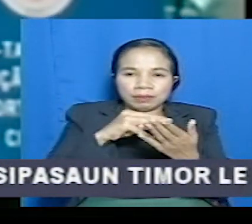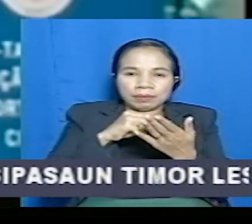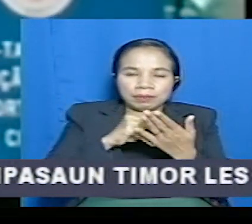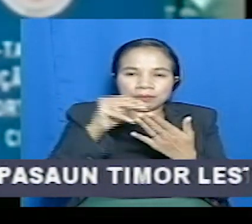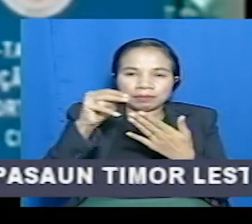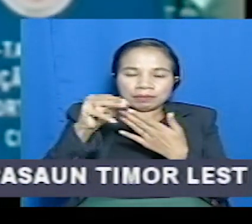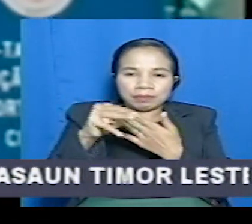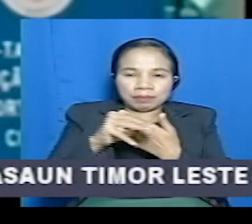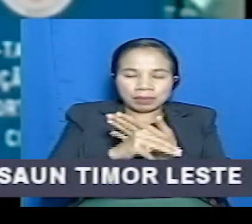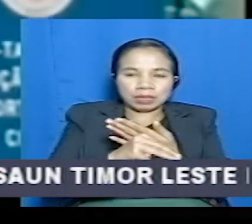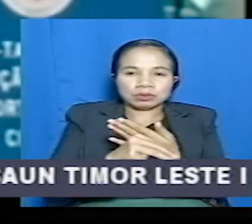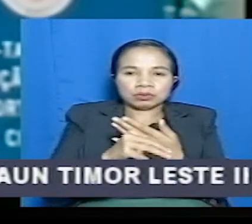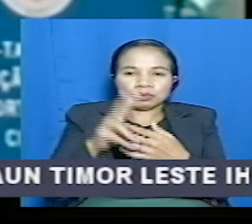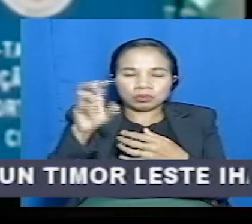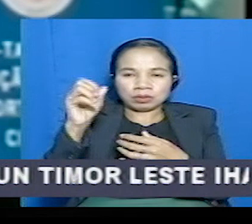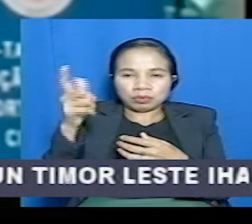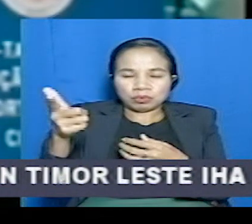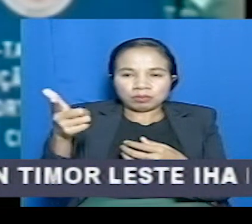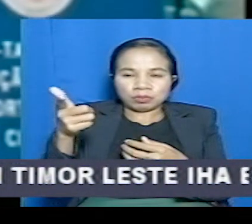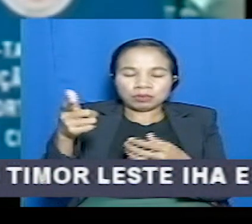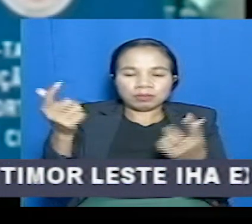maito ohin, há muito coto